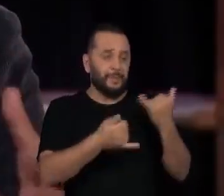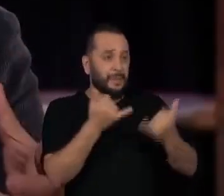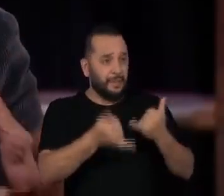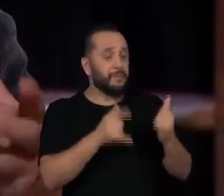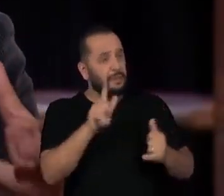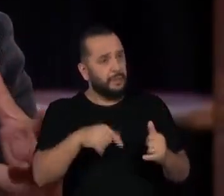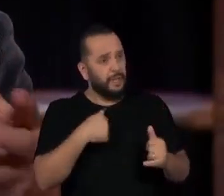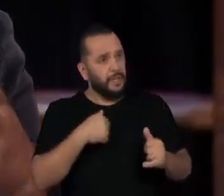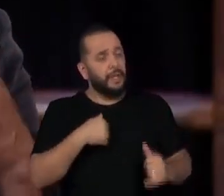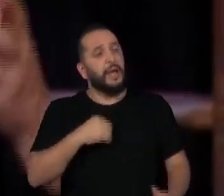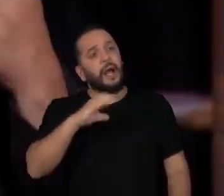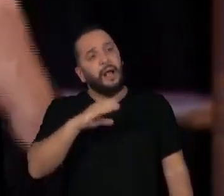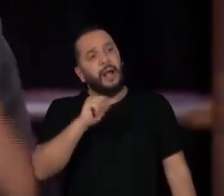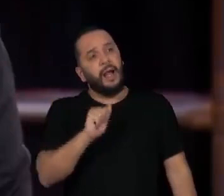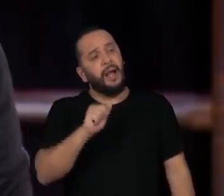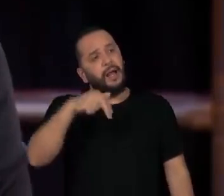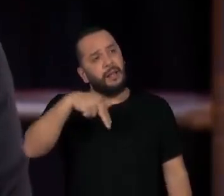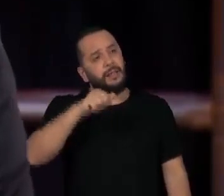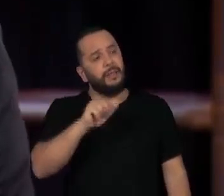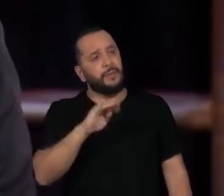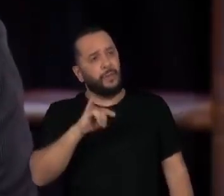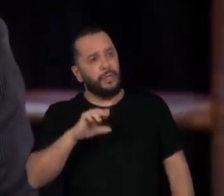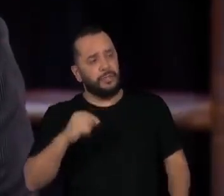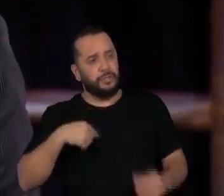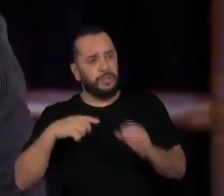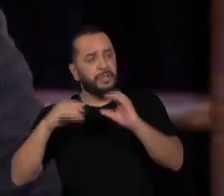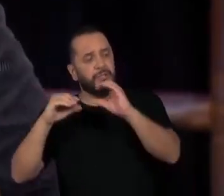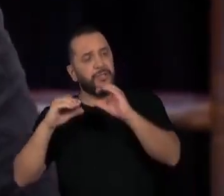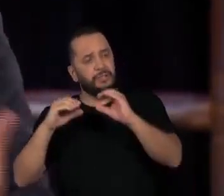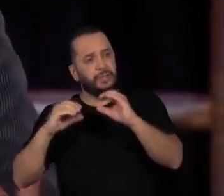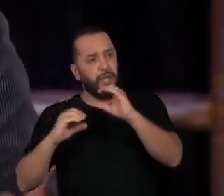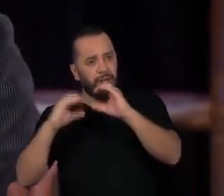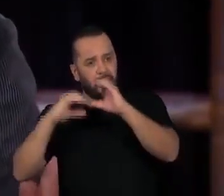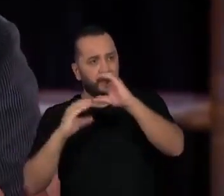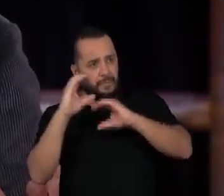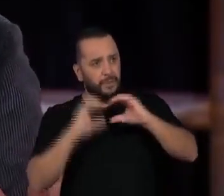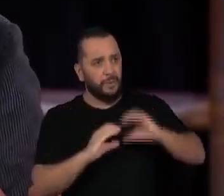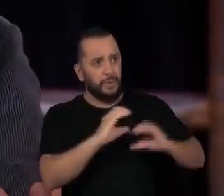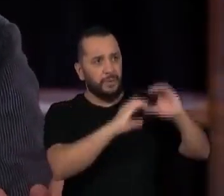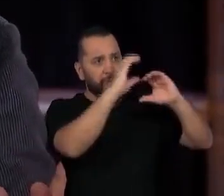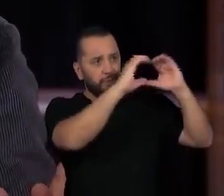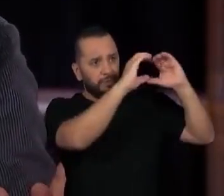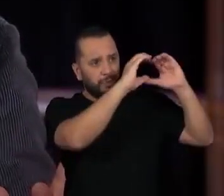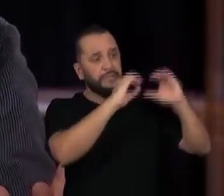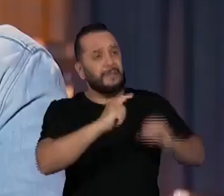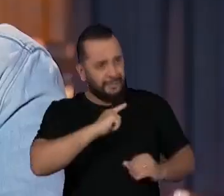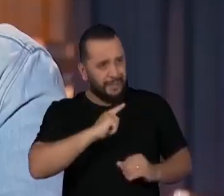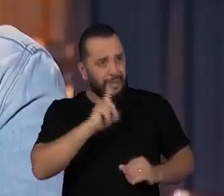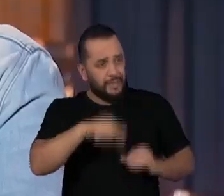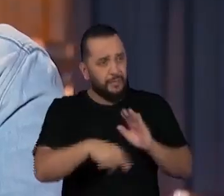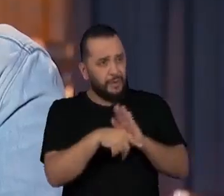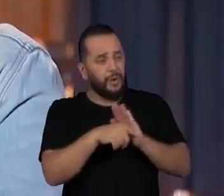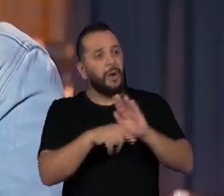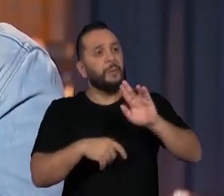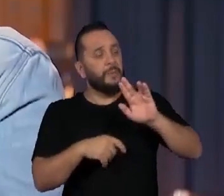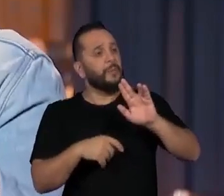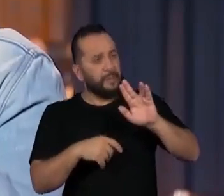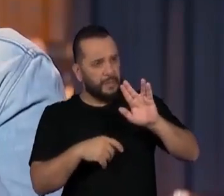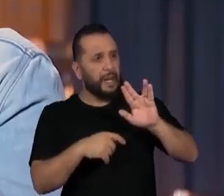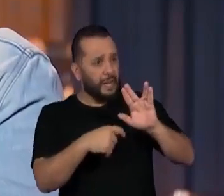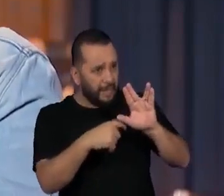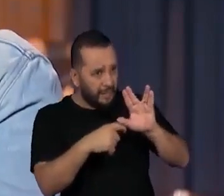mas é uma palavra canabinóide que vem da cannabis mesmo a gente tem um sistema canabinóide a gente é um sistema em